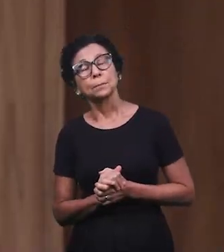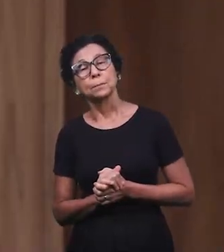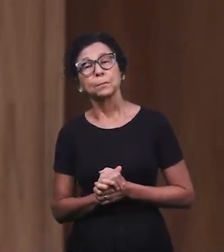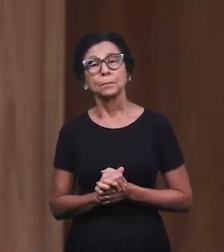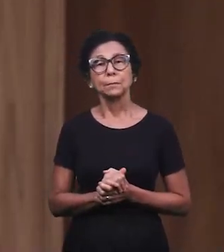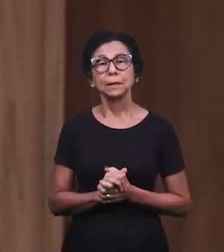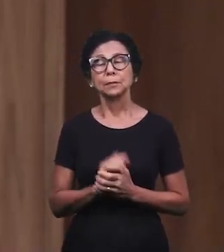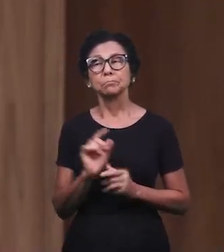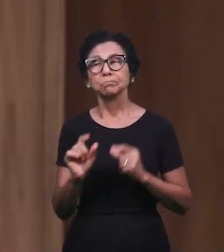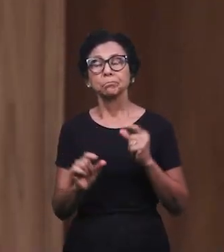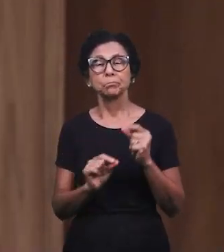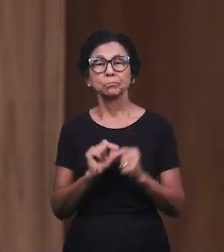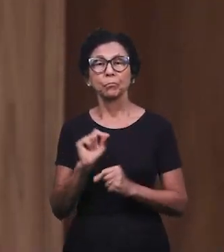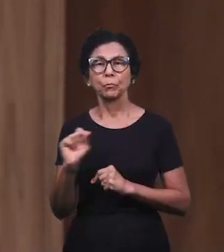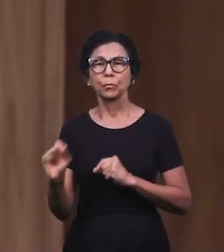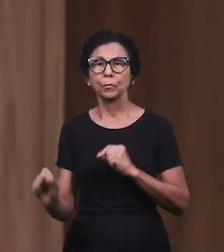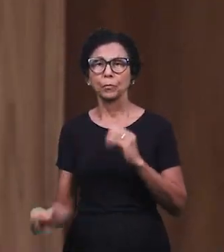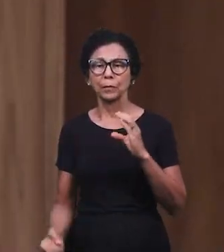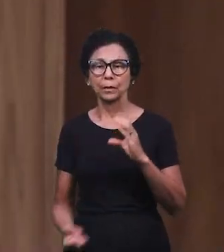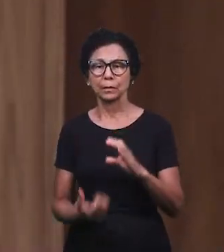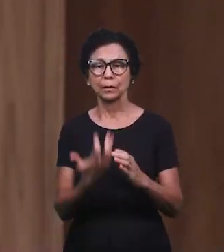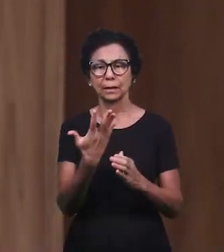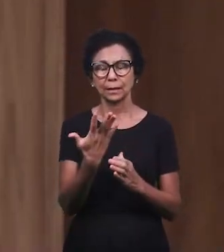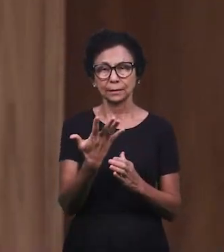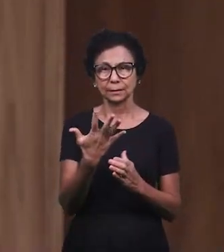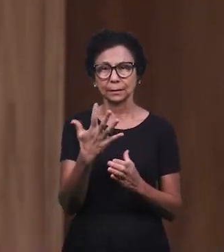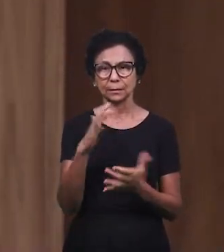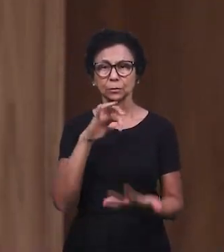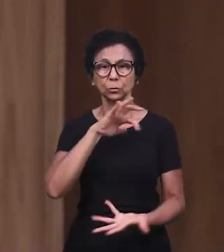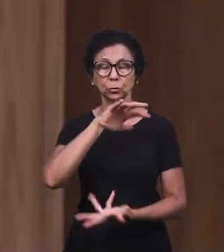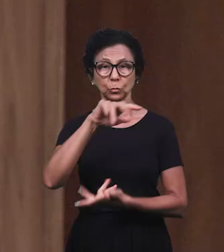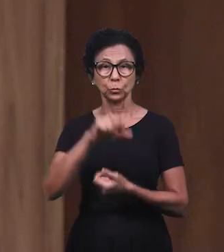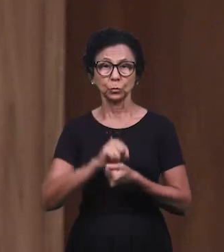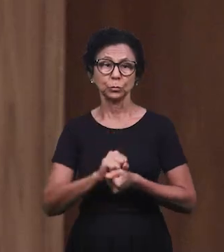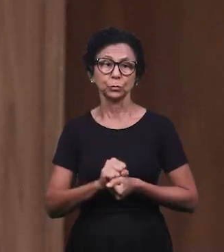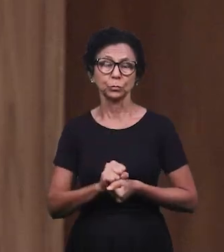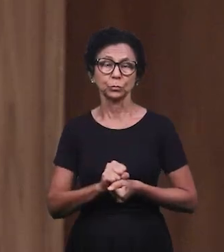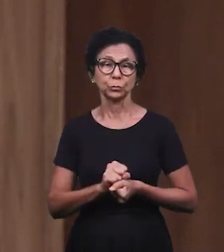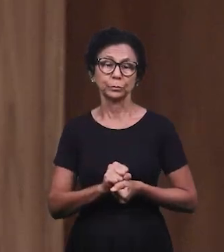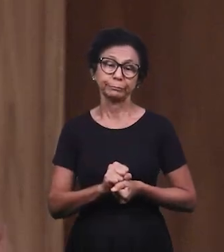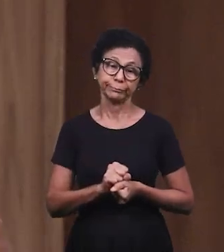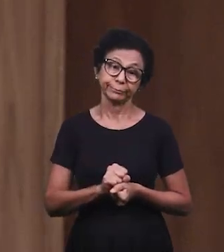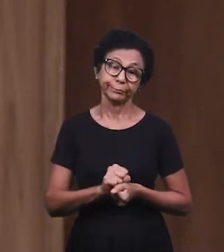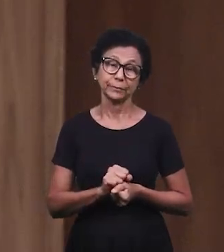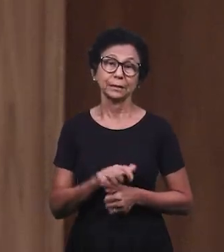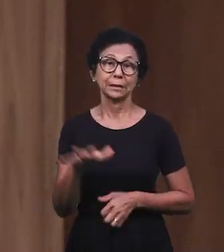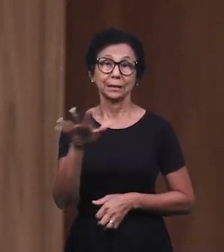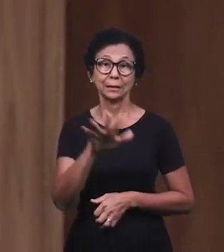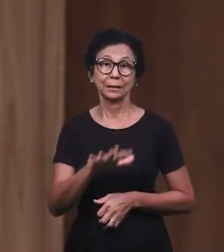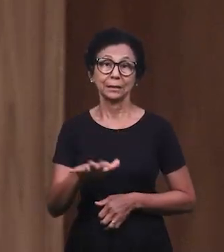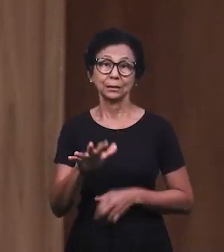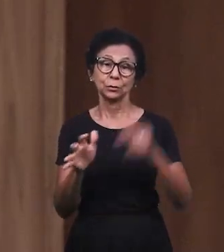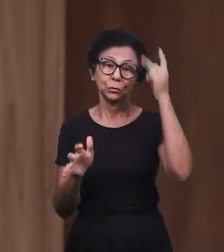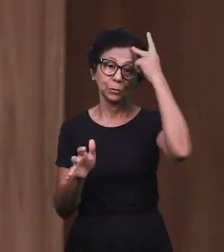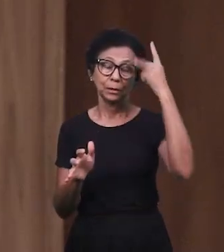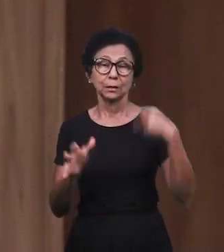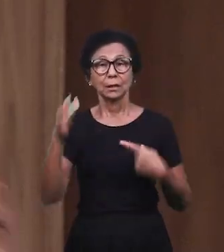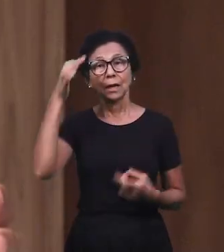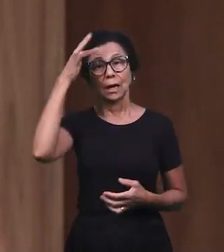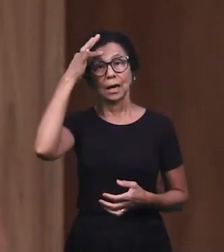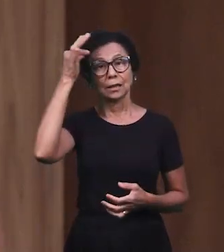de criação em ambientes acadêmicos, logo surge a pecha de que